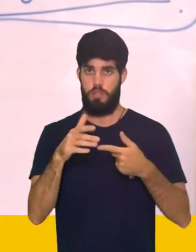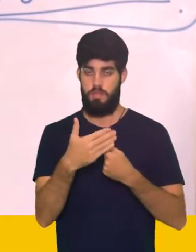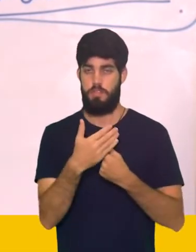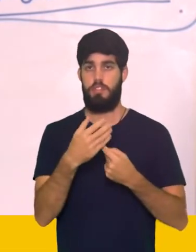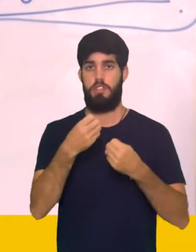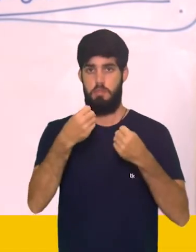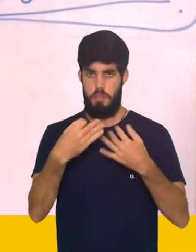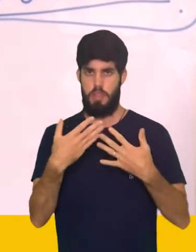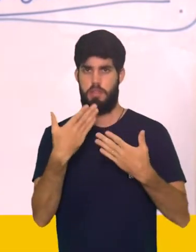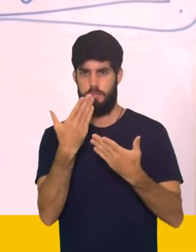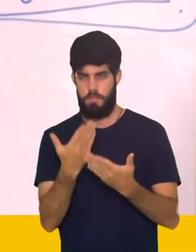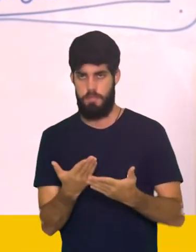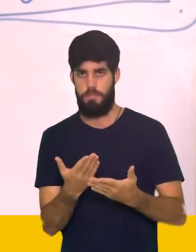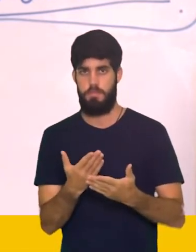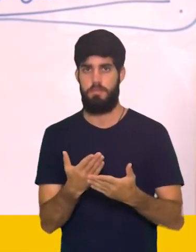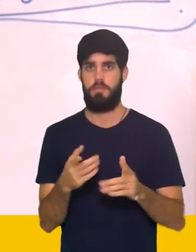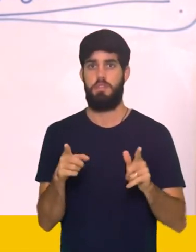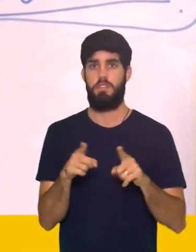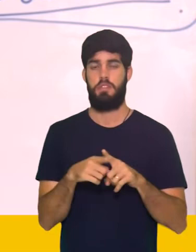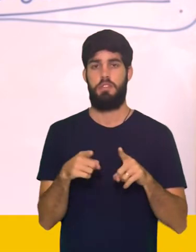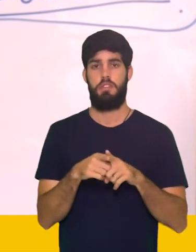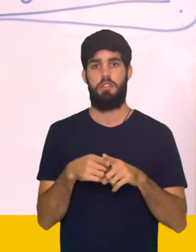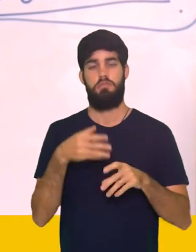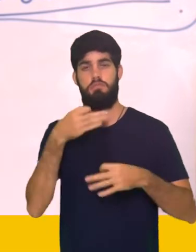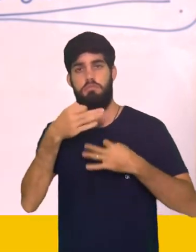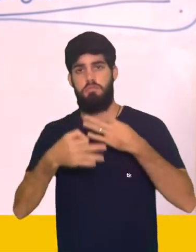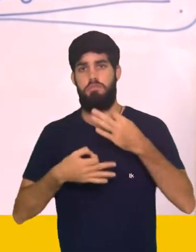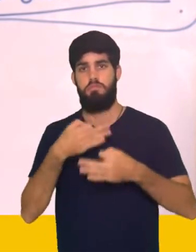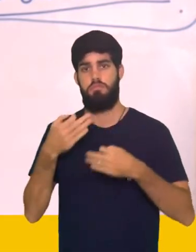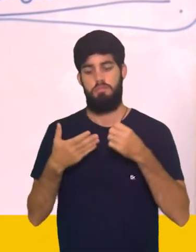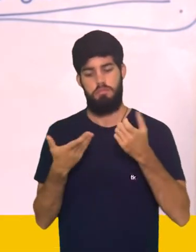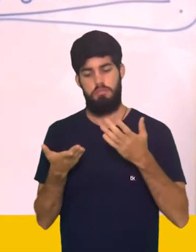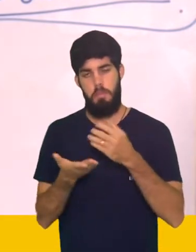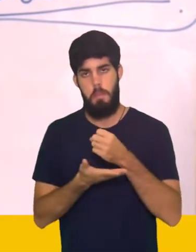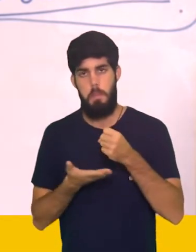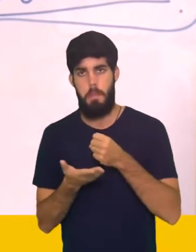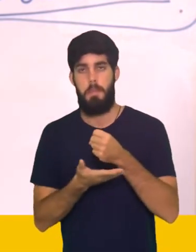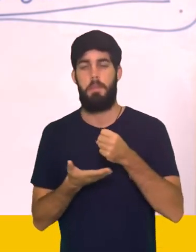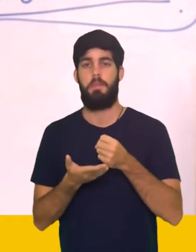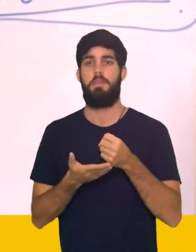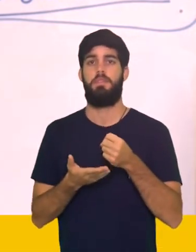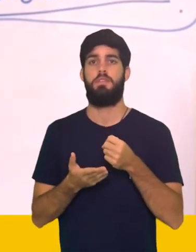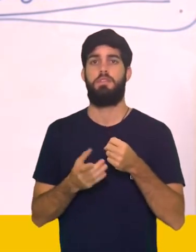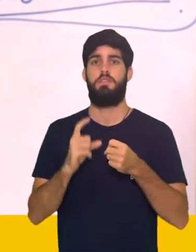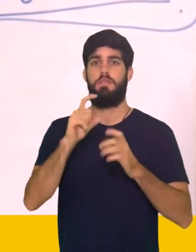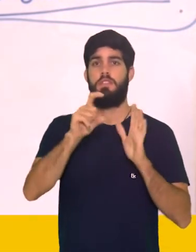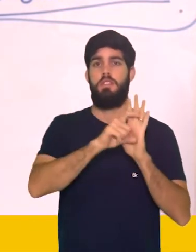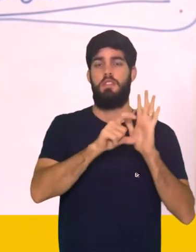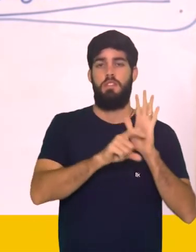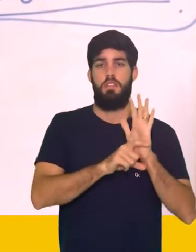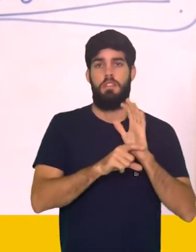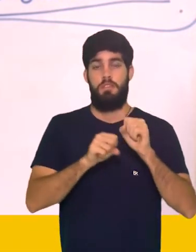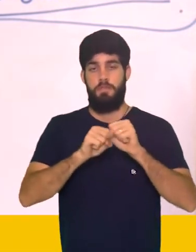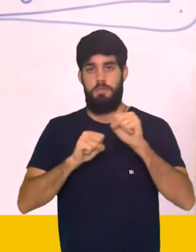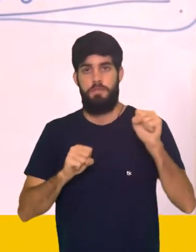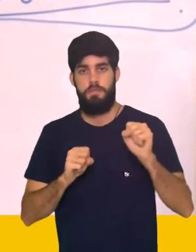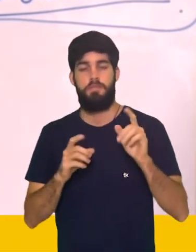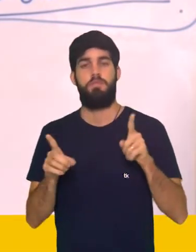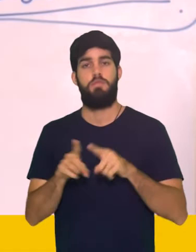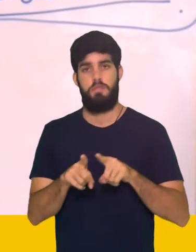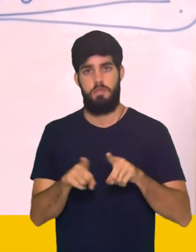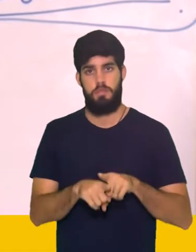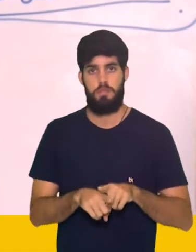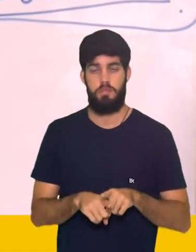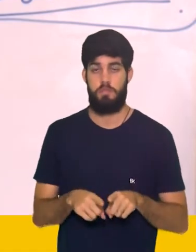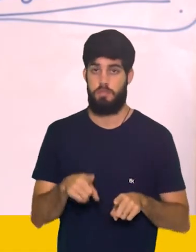por você, argumentos para embasar sua defesa em parágrafos e uma solução. É